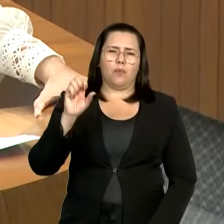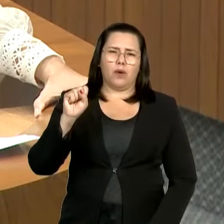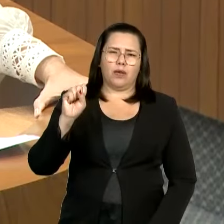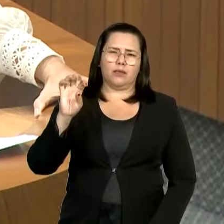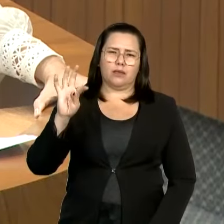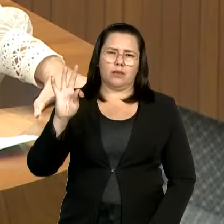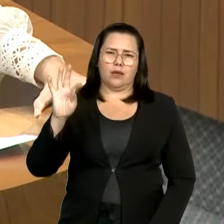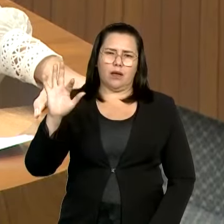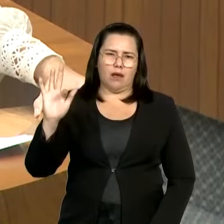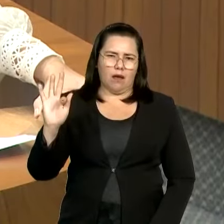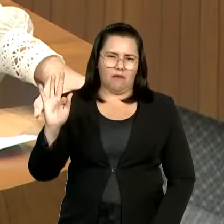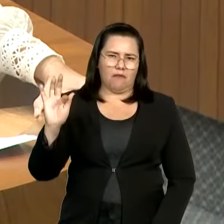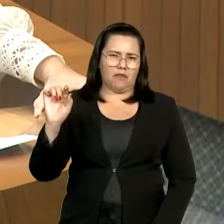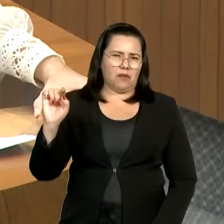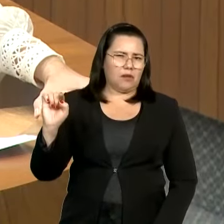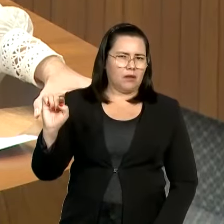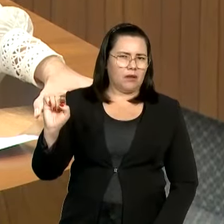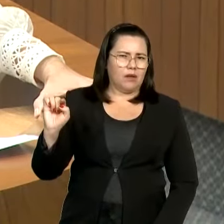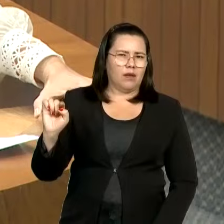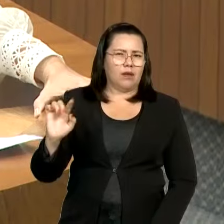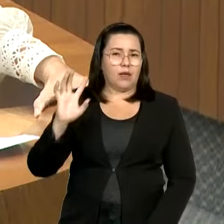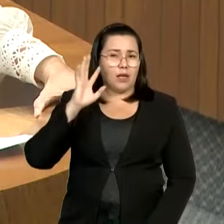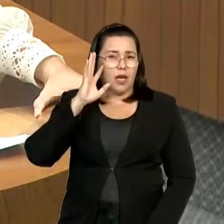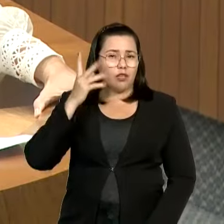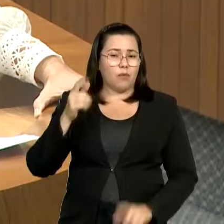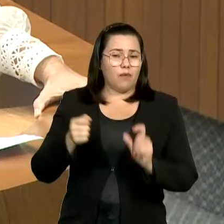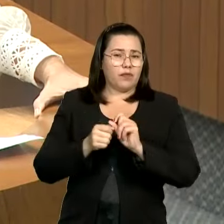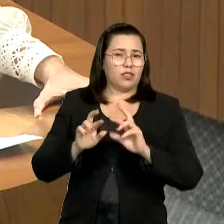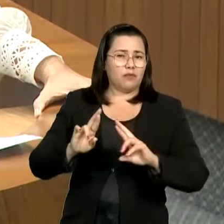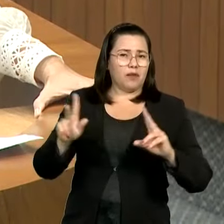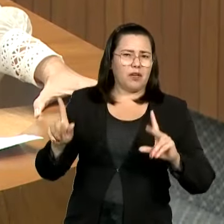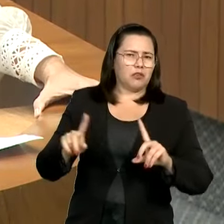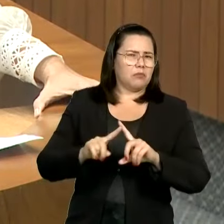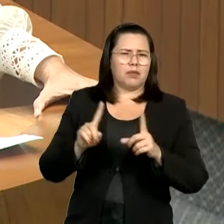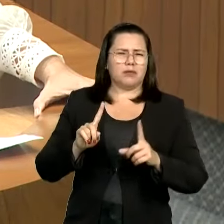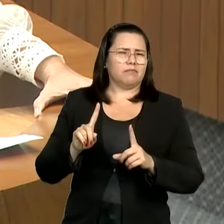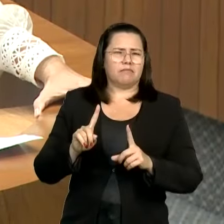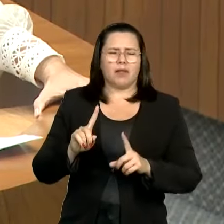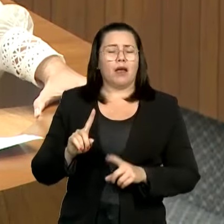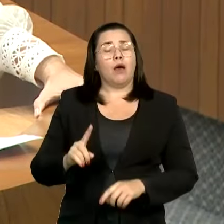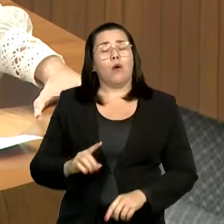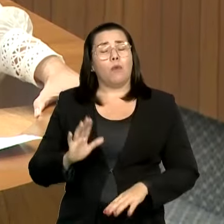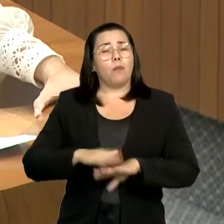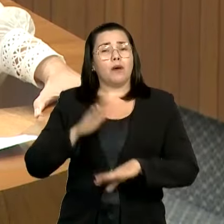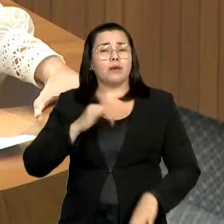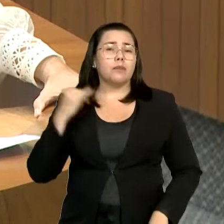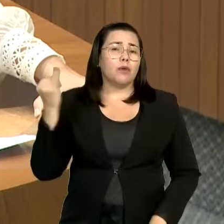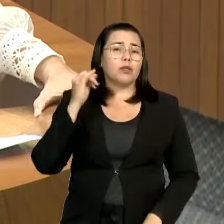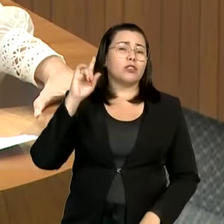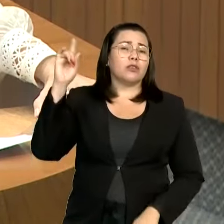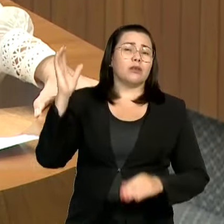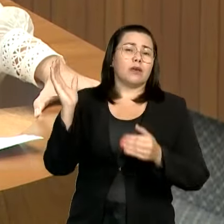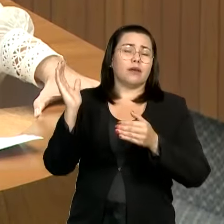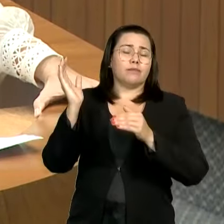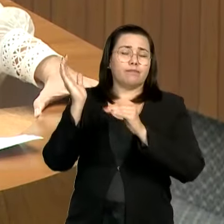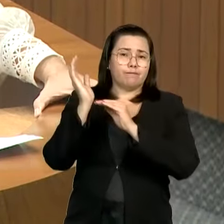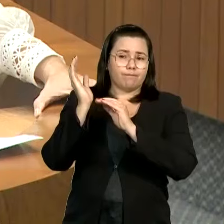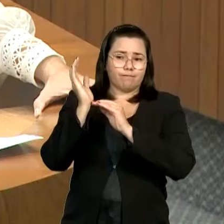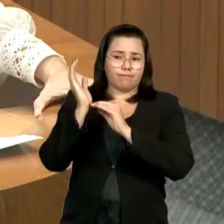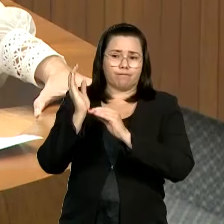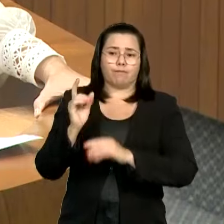pessoal além de criminalizar o porte e a posse a proposta também prevê inserir na